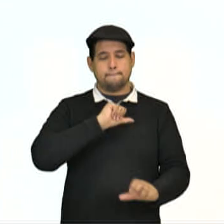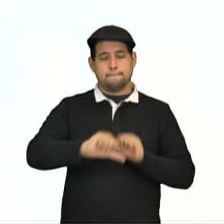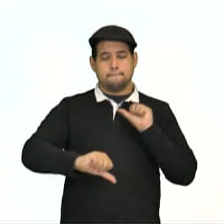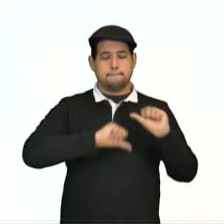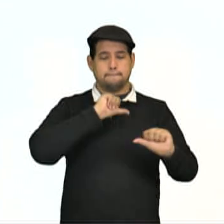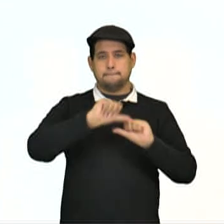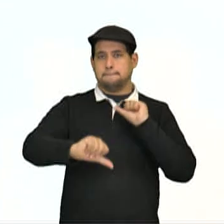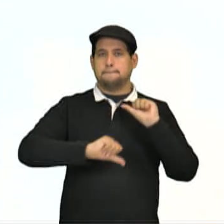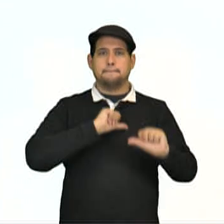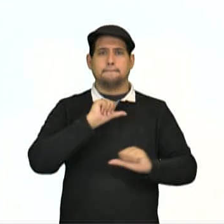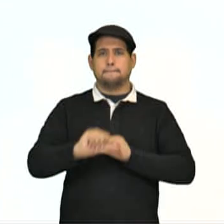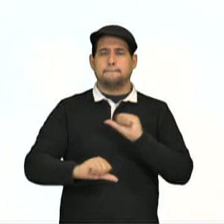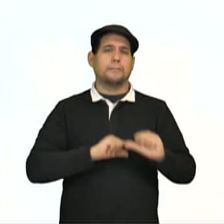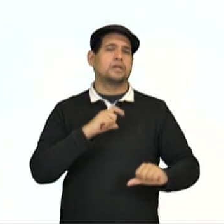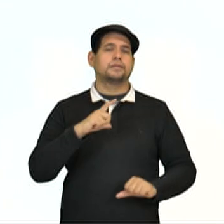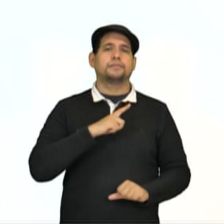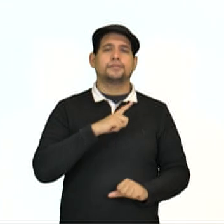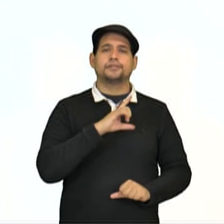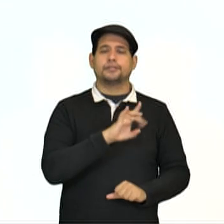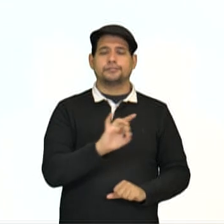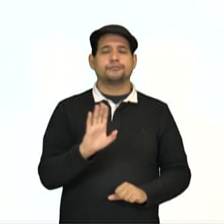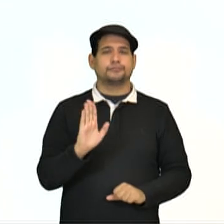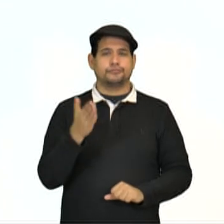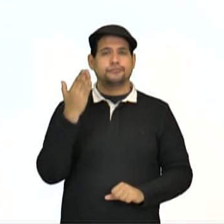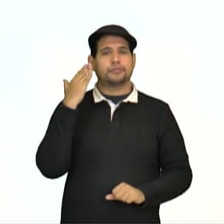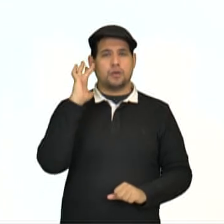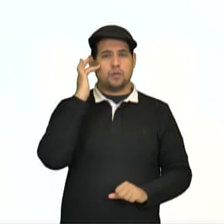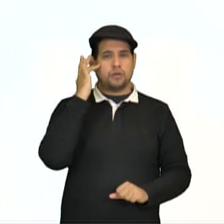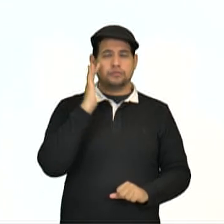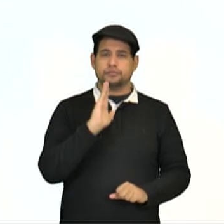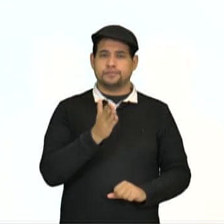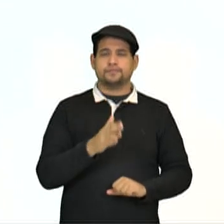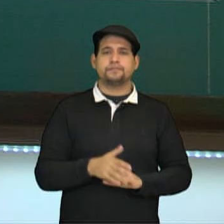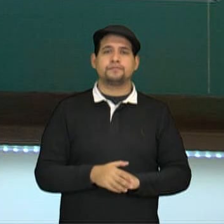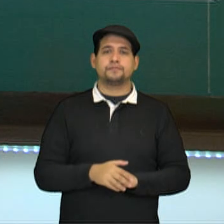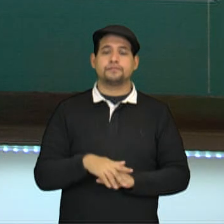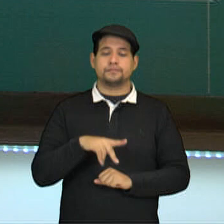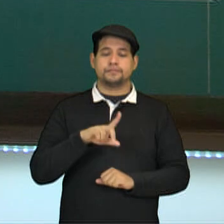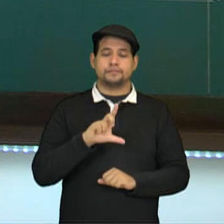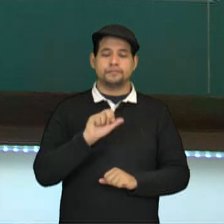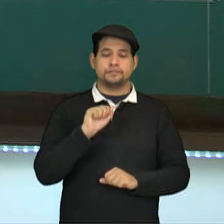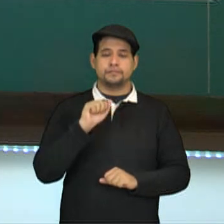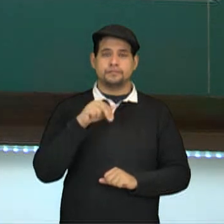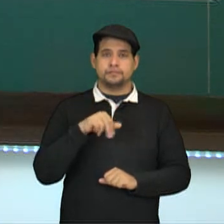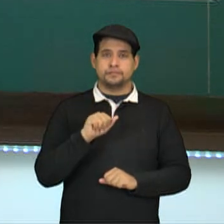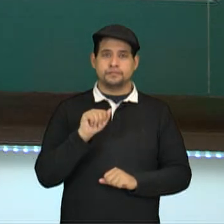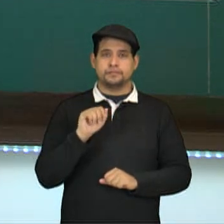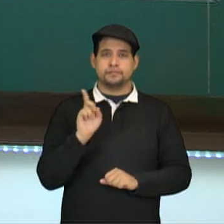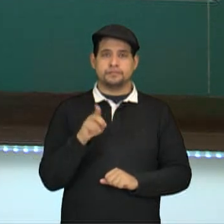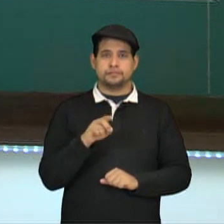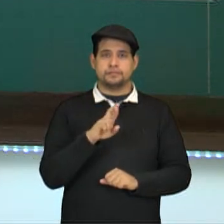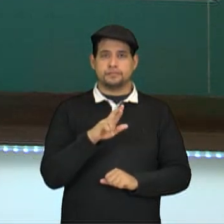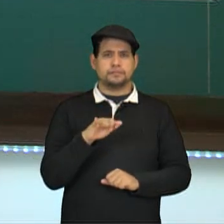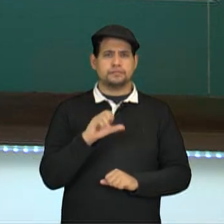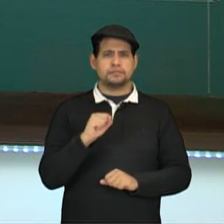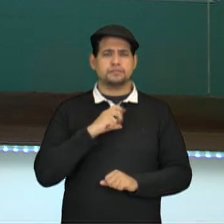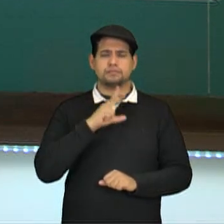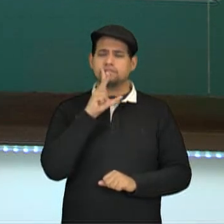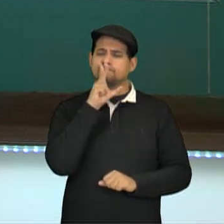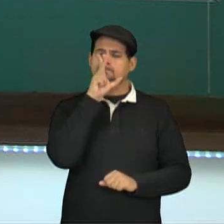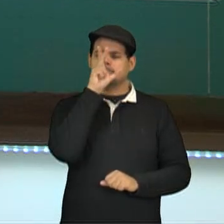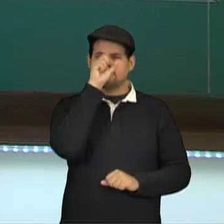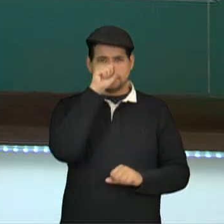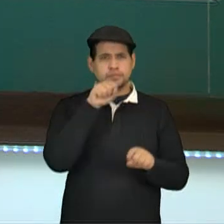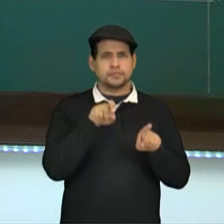E logo vai se ter, então, um indivíduo adulto. As planárias, gente, ela tem um grande poder